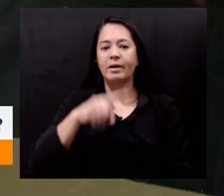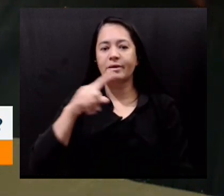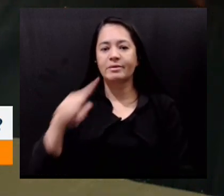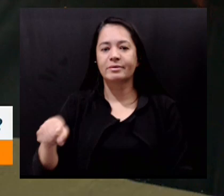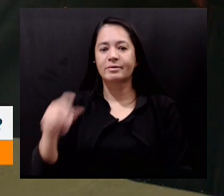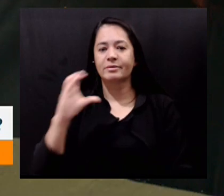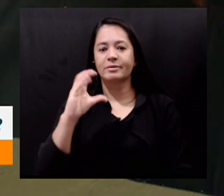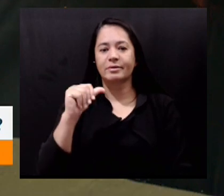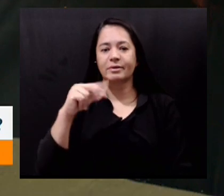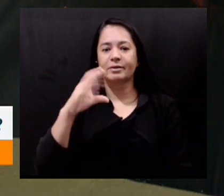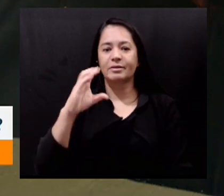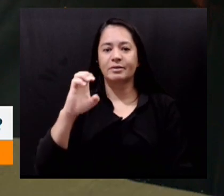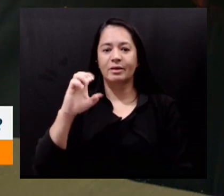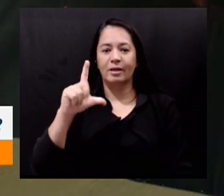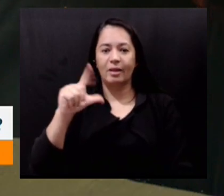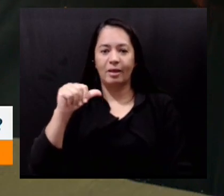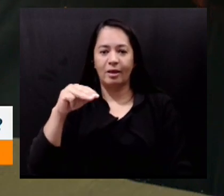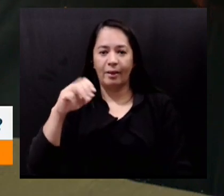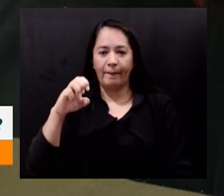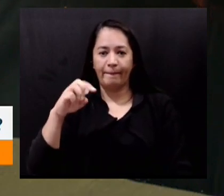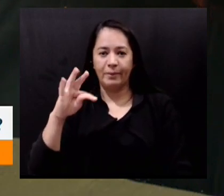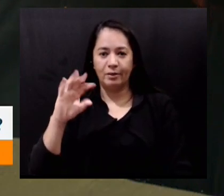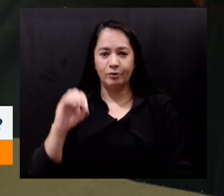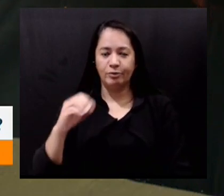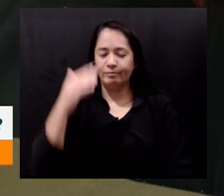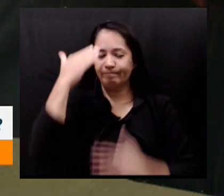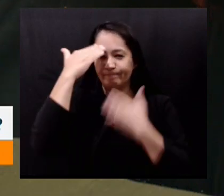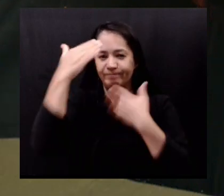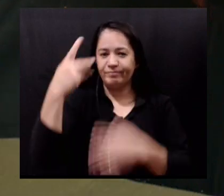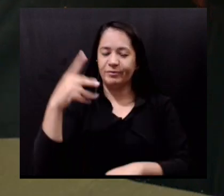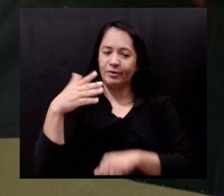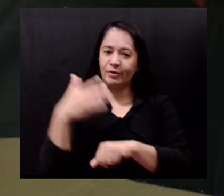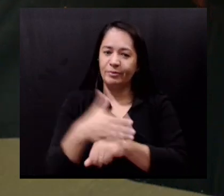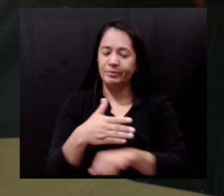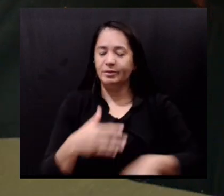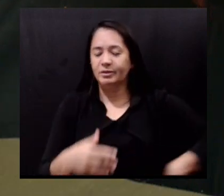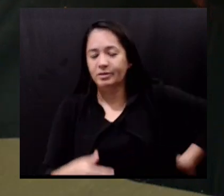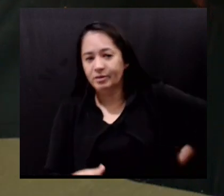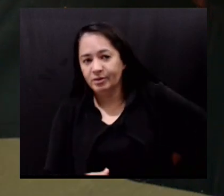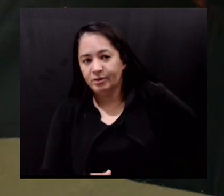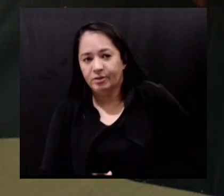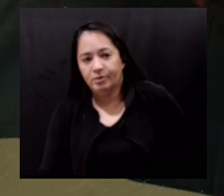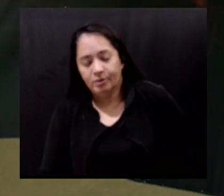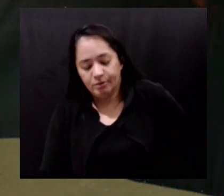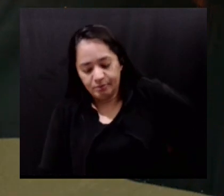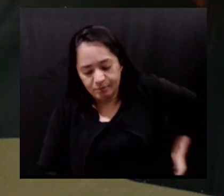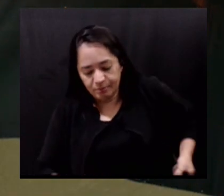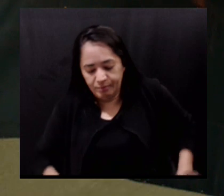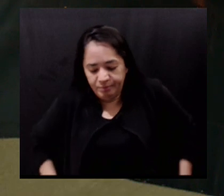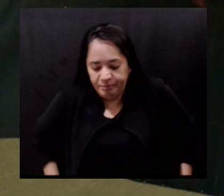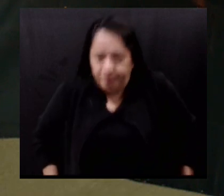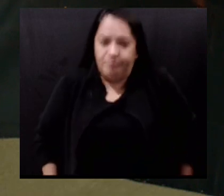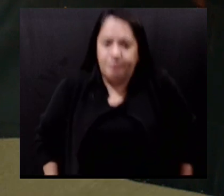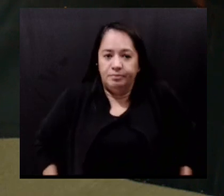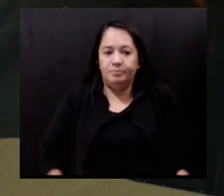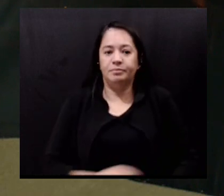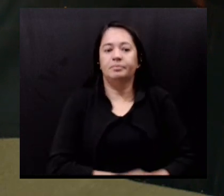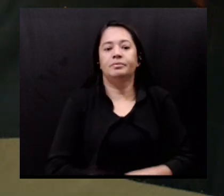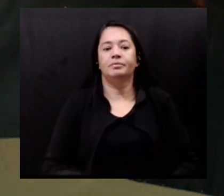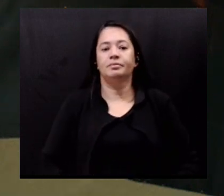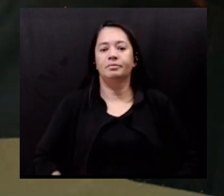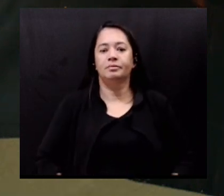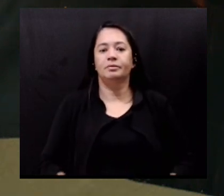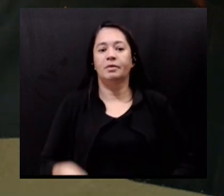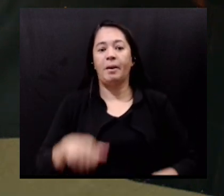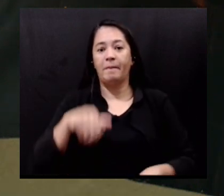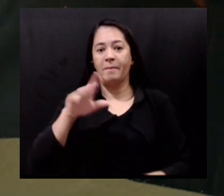dia. Obrigada aí pela sua participação. Pode mandar a produção, mandar para a gente aí, tem mais perguntas. Vamos lá, a produção está avisando que tem mais perguntas, a gente